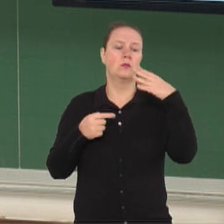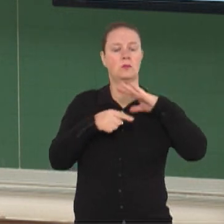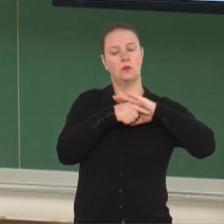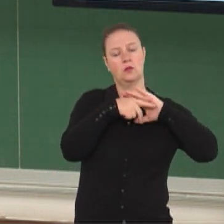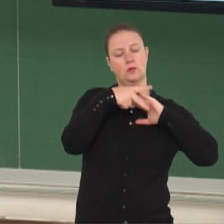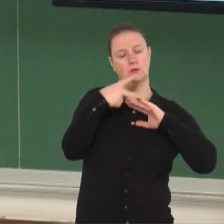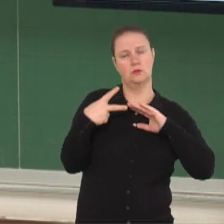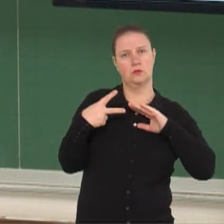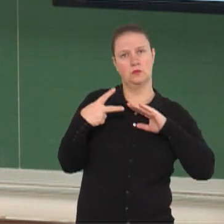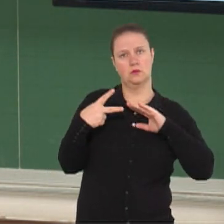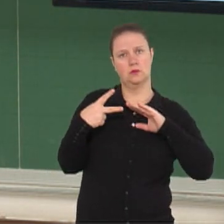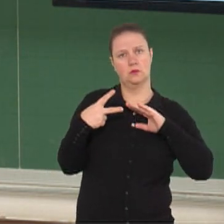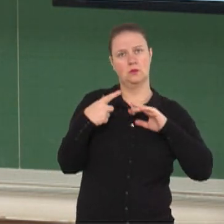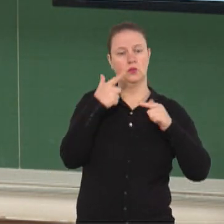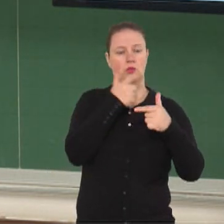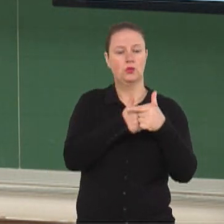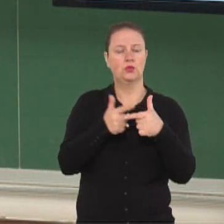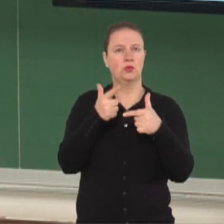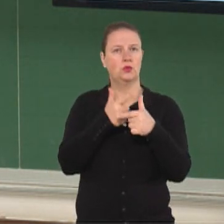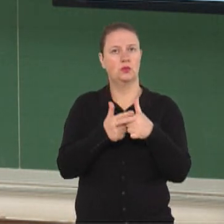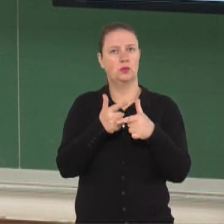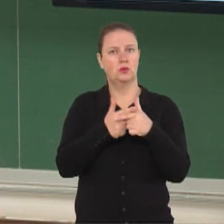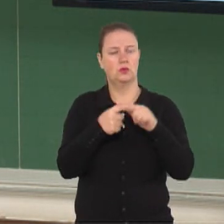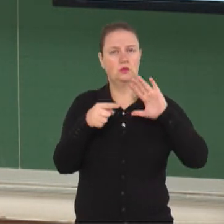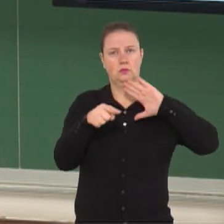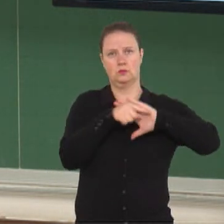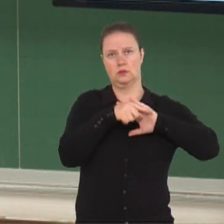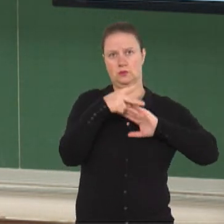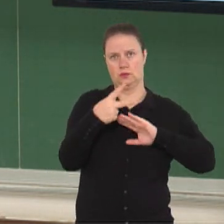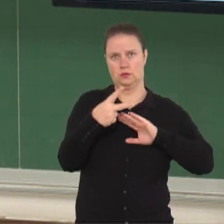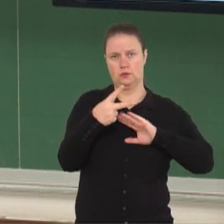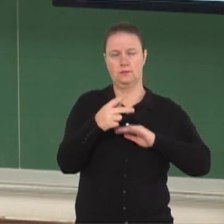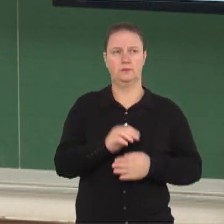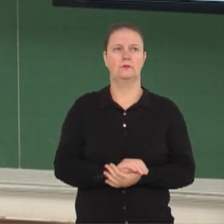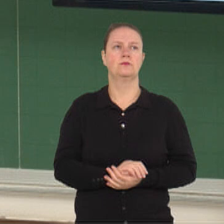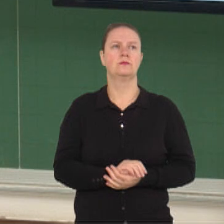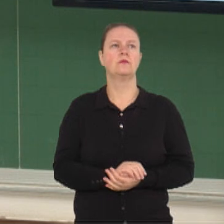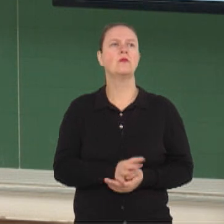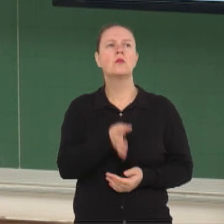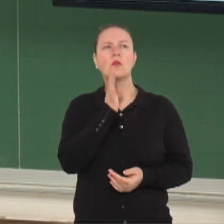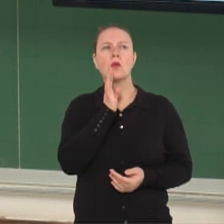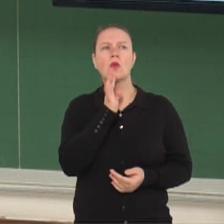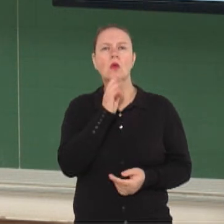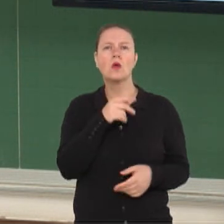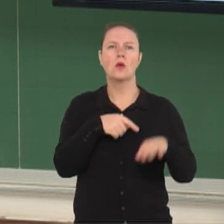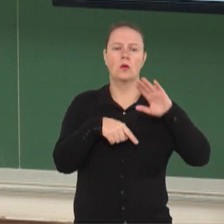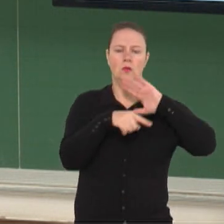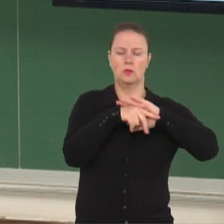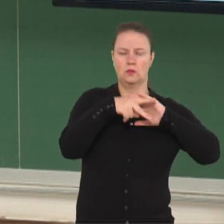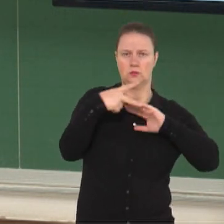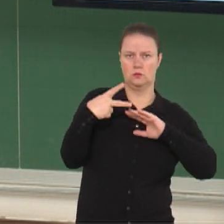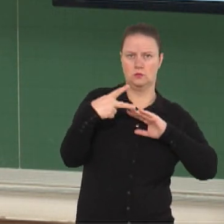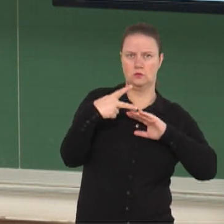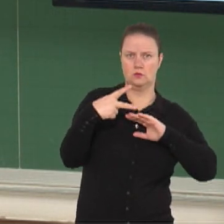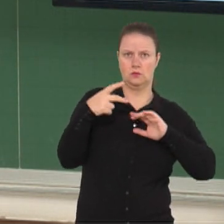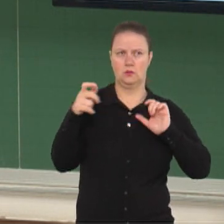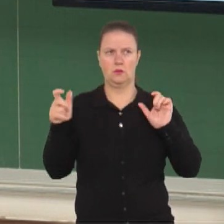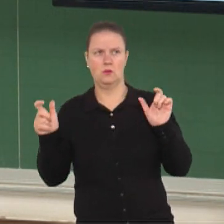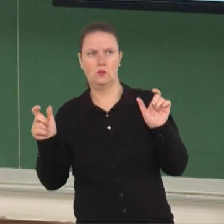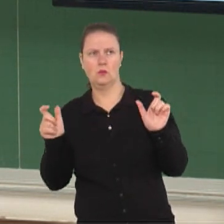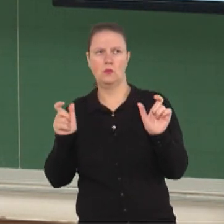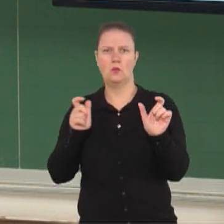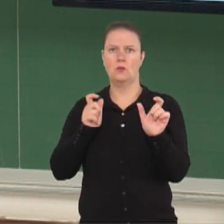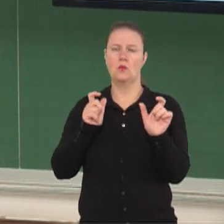a equação por menos 2. É o princípio multiplicativo, que é mais conhecido como menos 2 está multiplicando, passa o menos